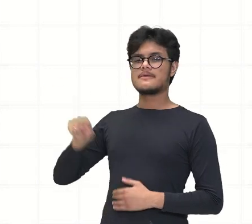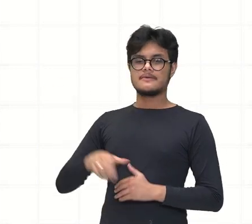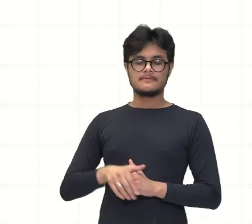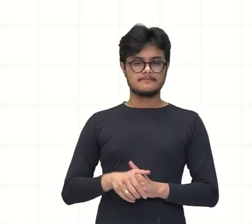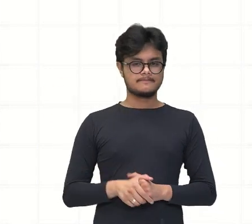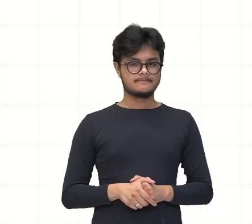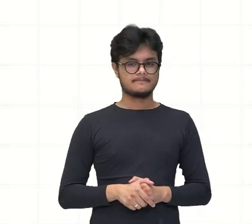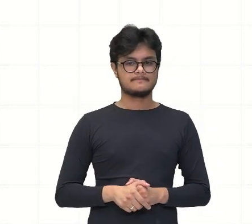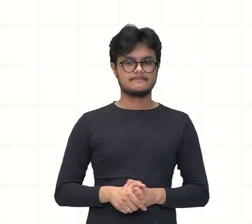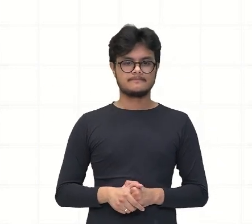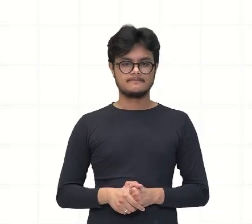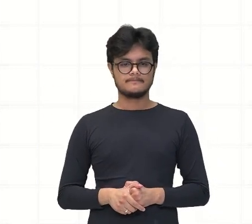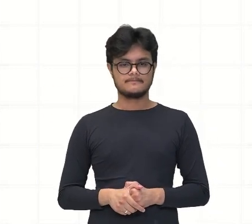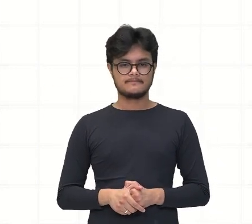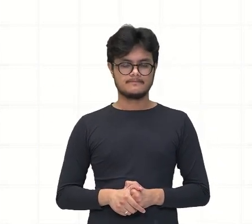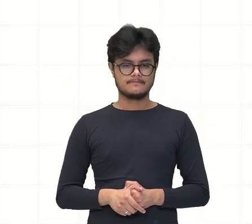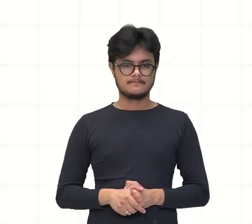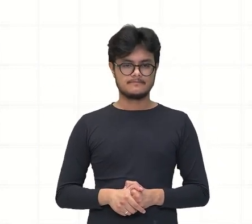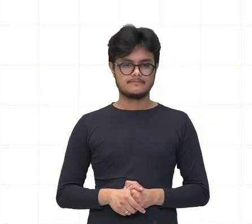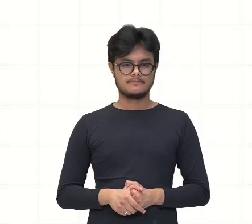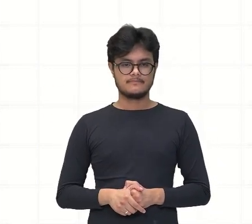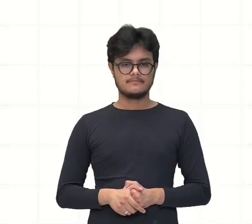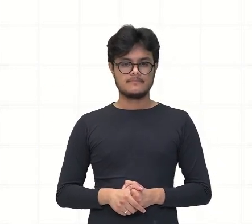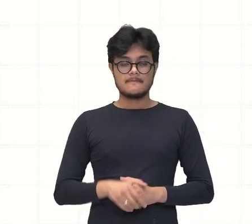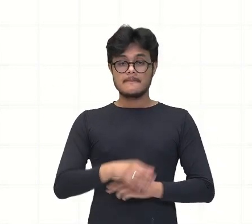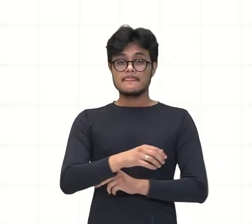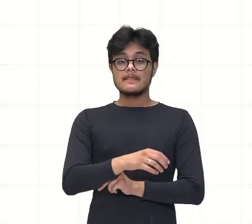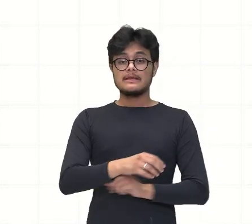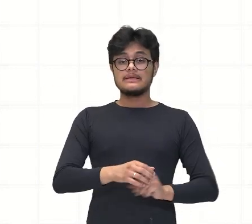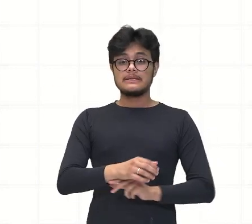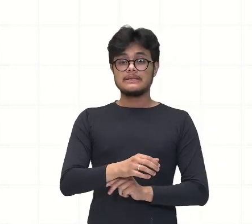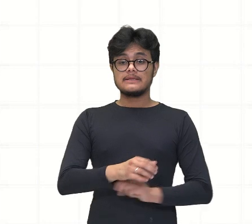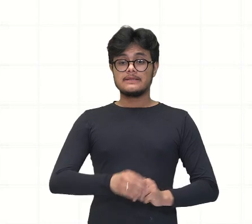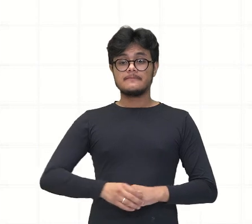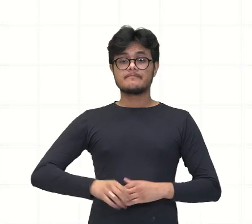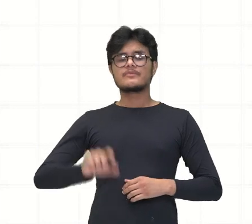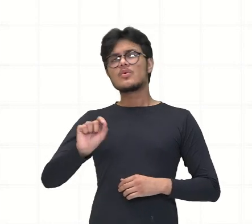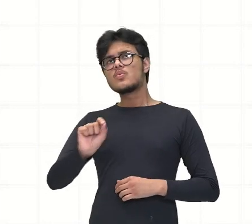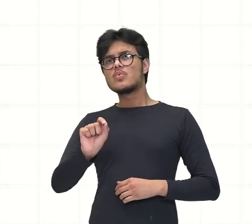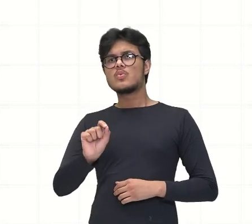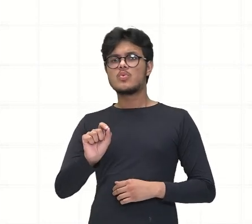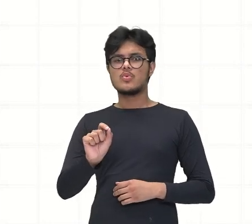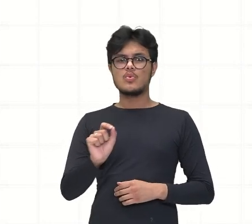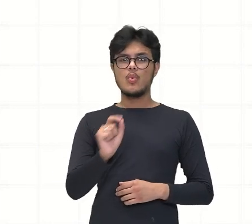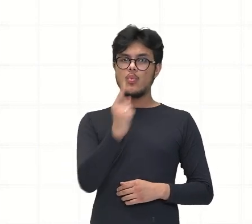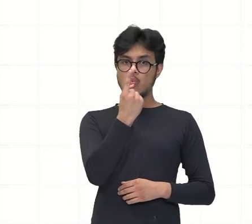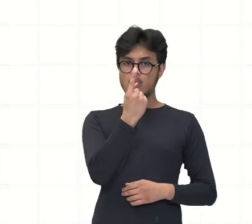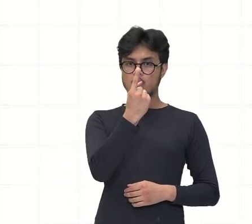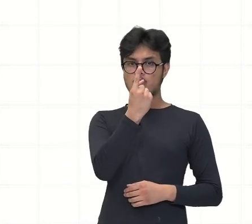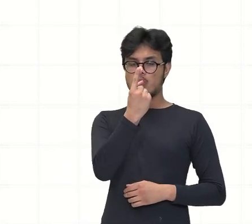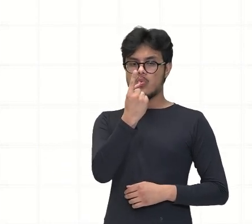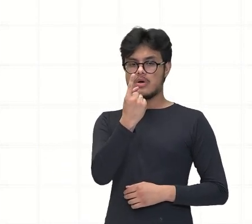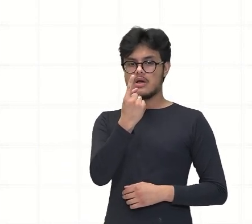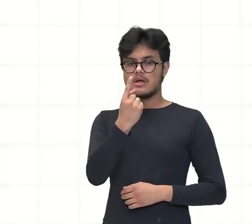terabyte, ele vai ser 24 vezes maior do que 1 gigabyte. Então, vai